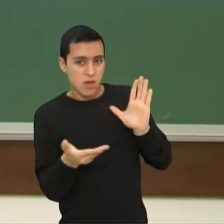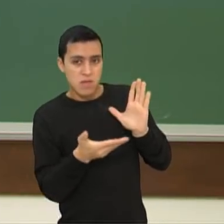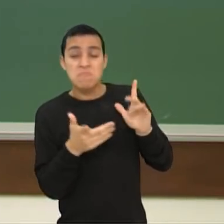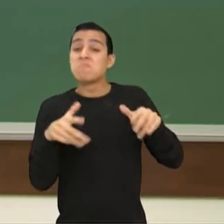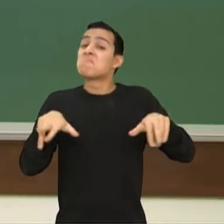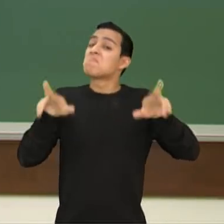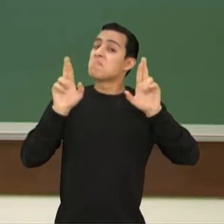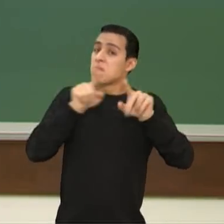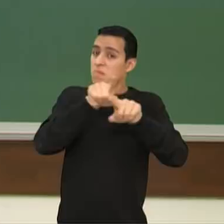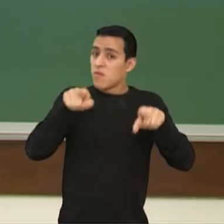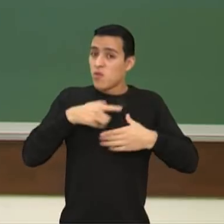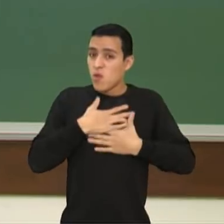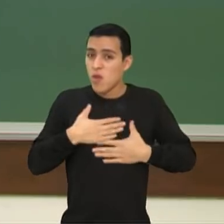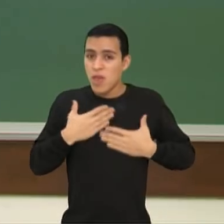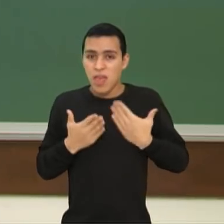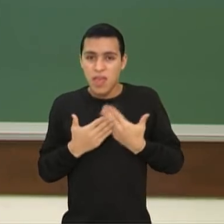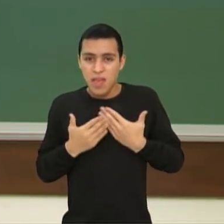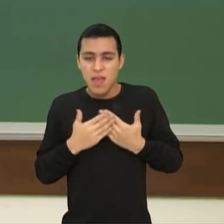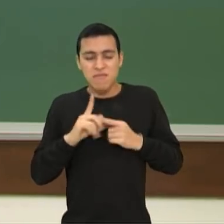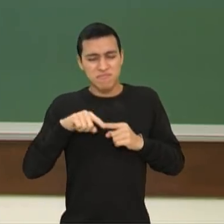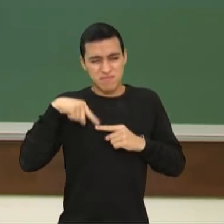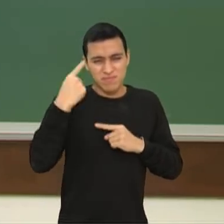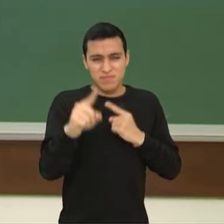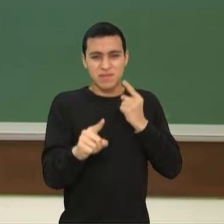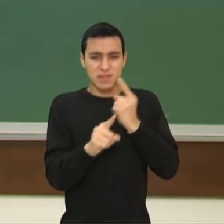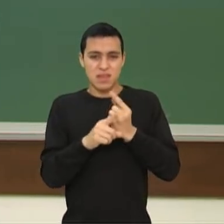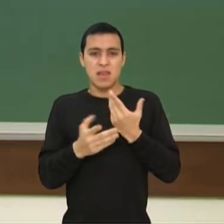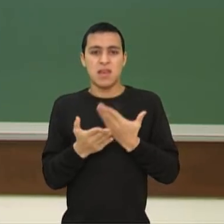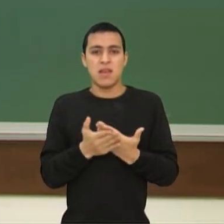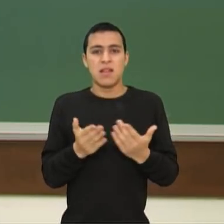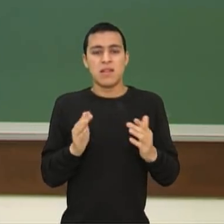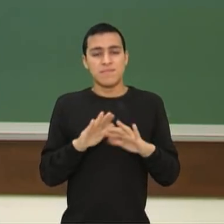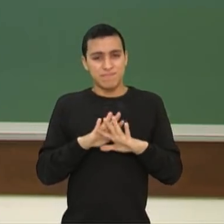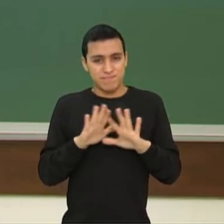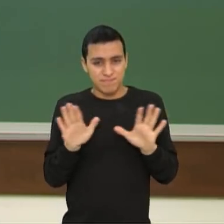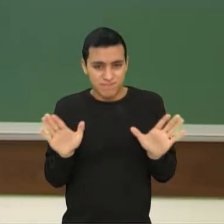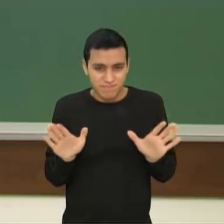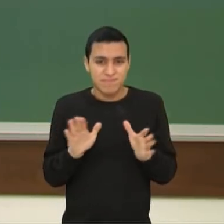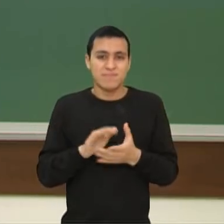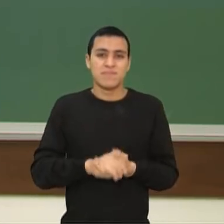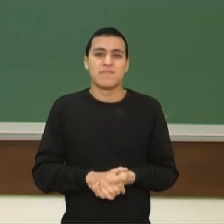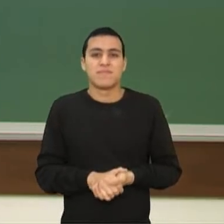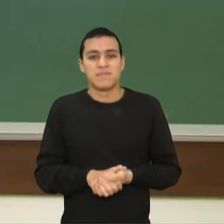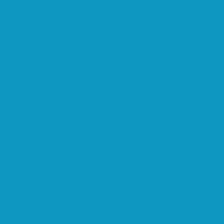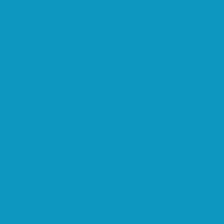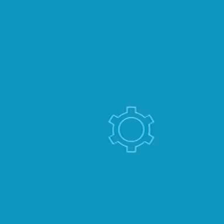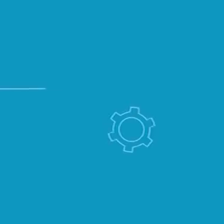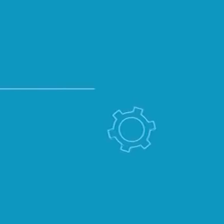Espero que vocês tenham gostado e nós nos encontramos na nossa próxima aula Paraná. Tchau, tchau!